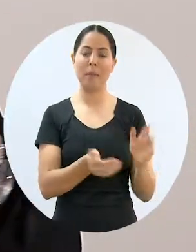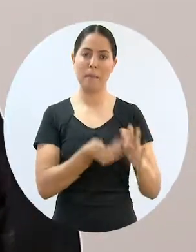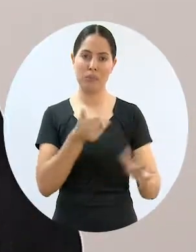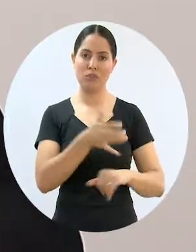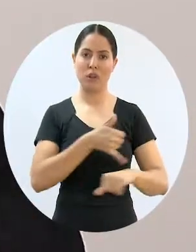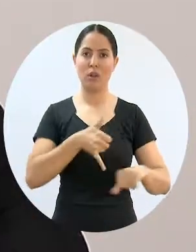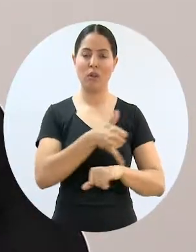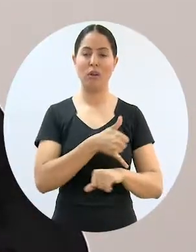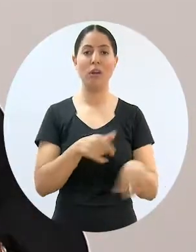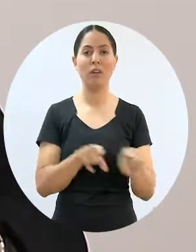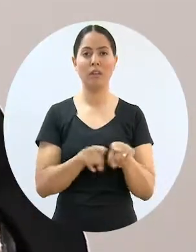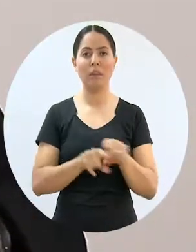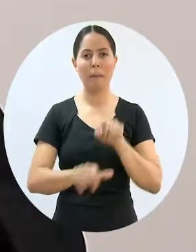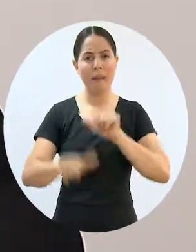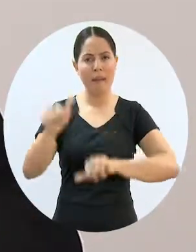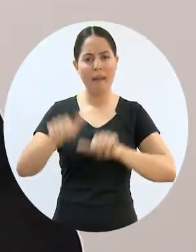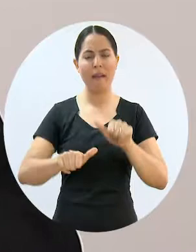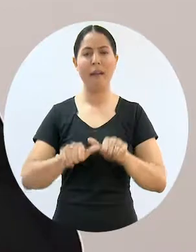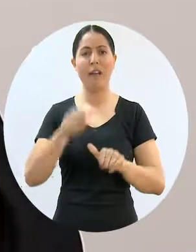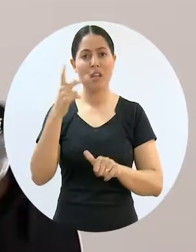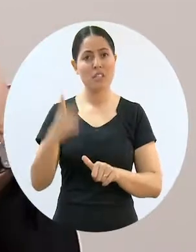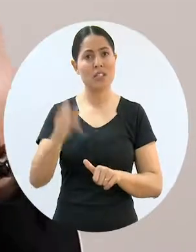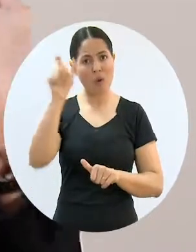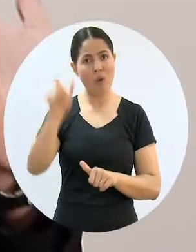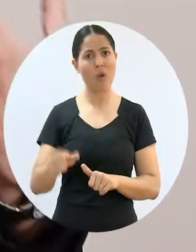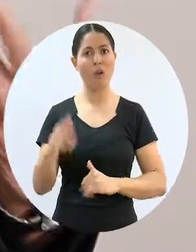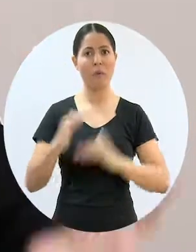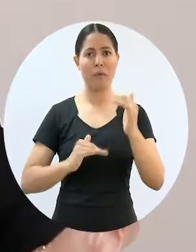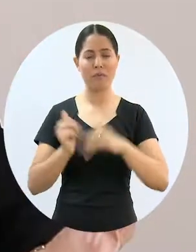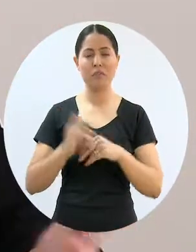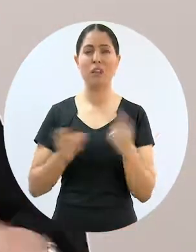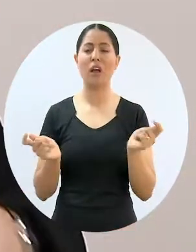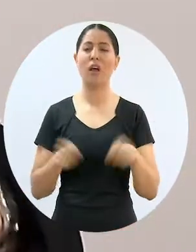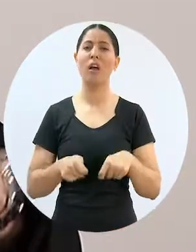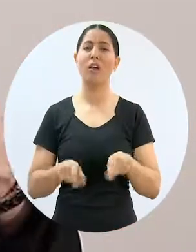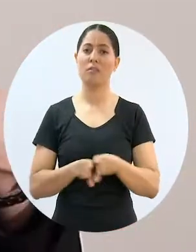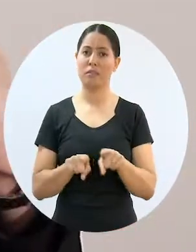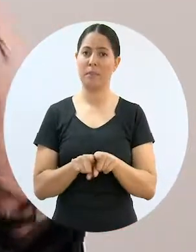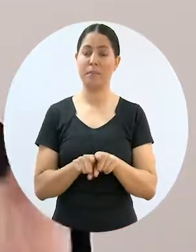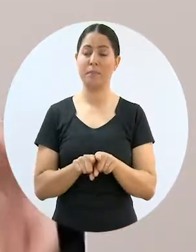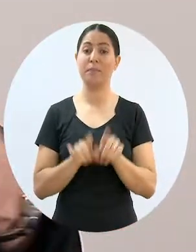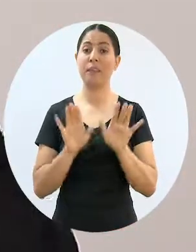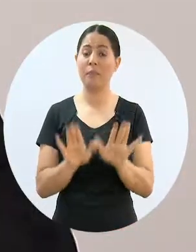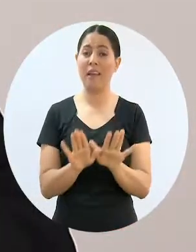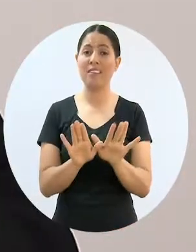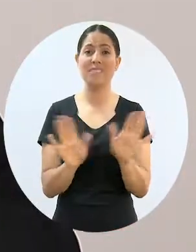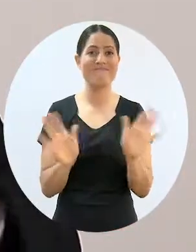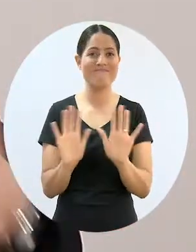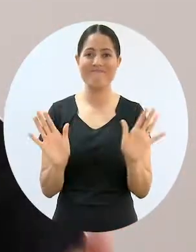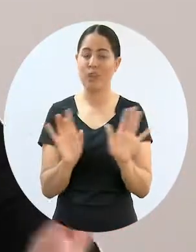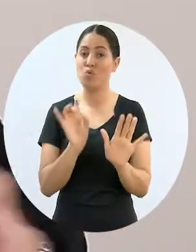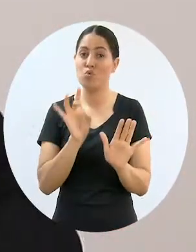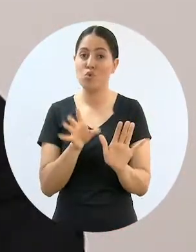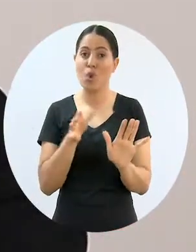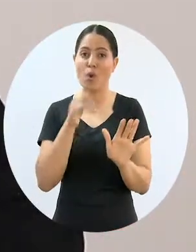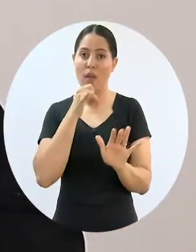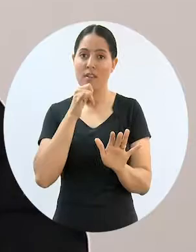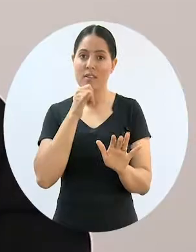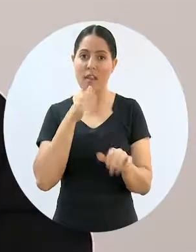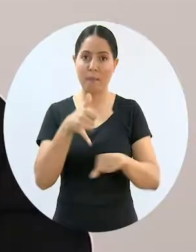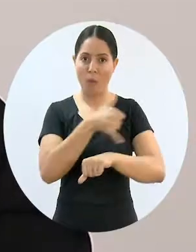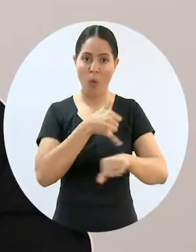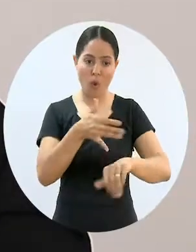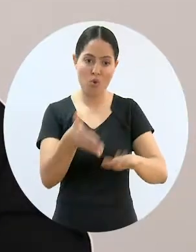utilizando as suas habilidades pessoais, a sua profissão, a sua capacidade, mas não necessariamente atuando